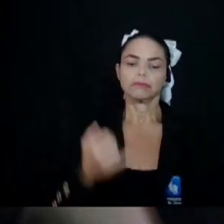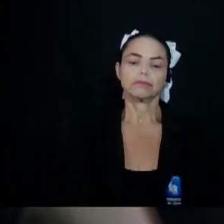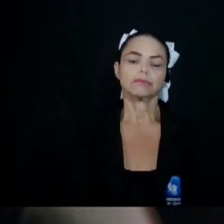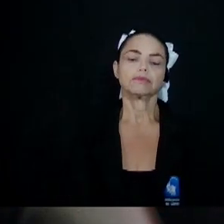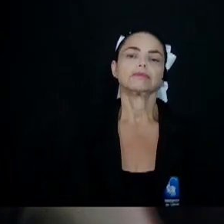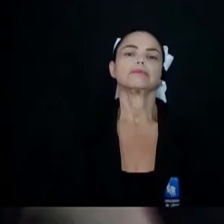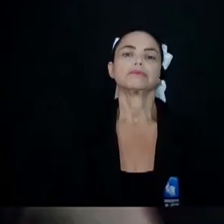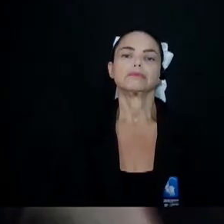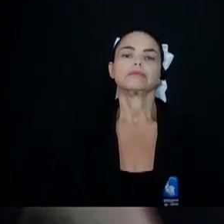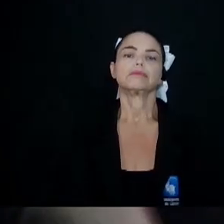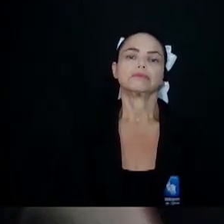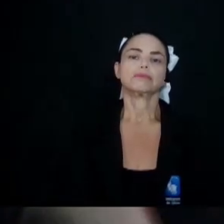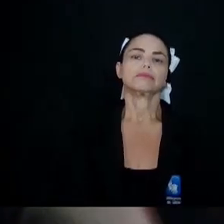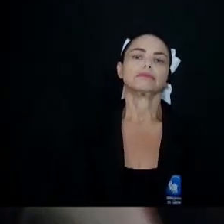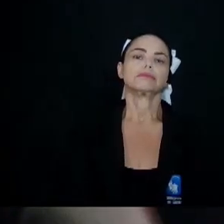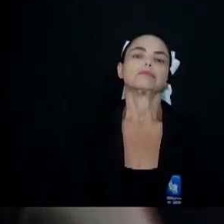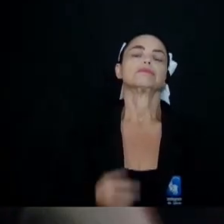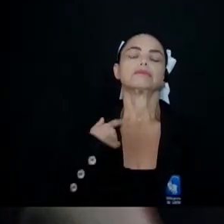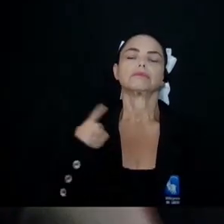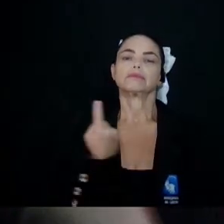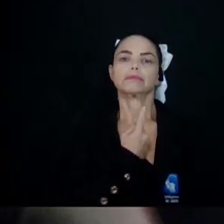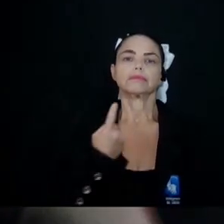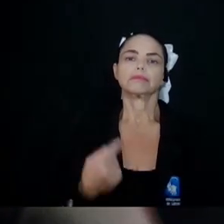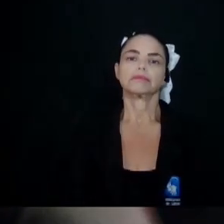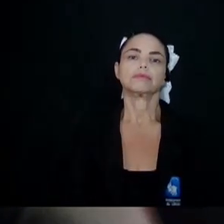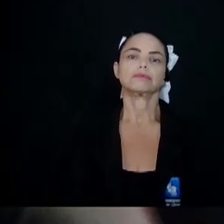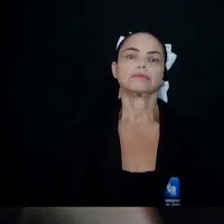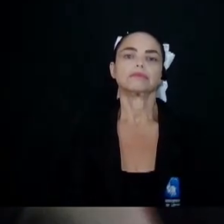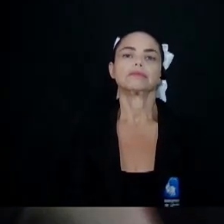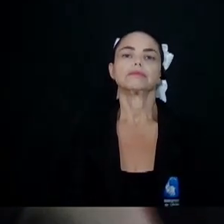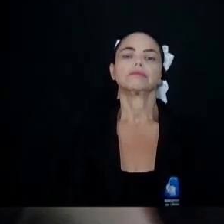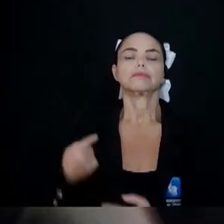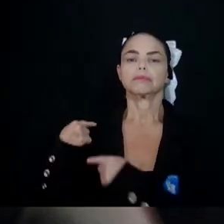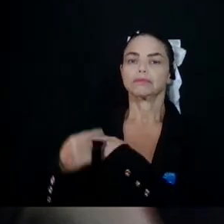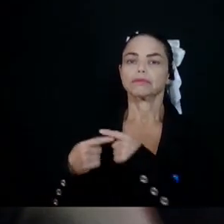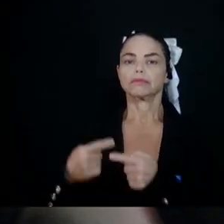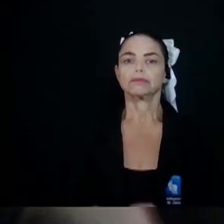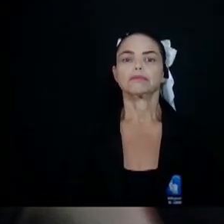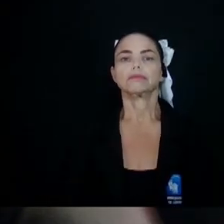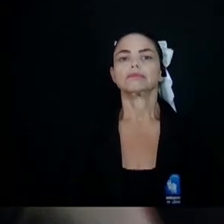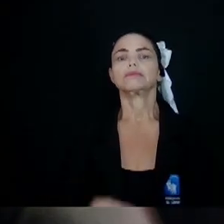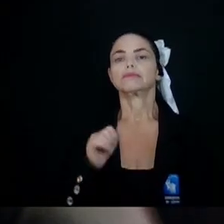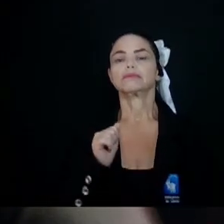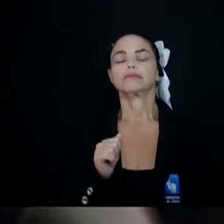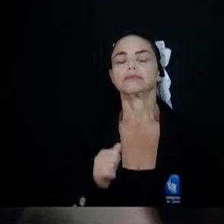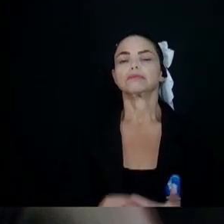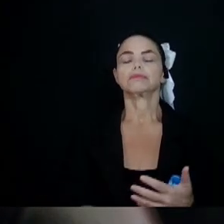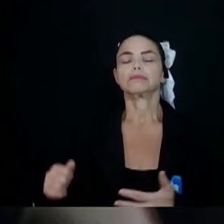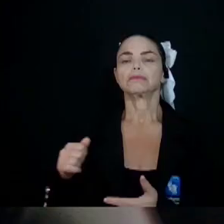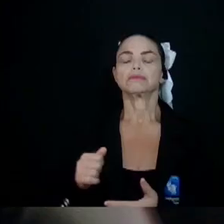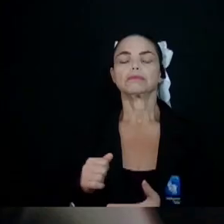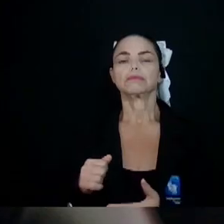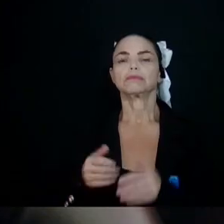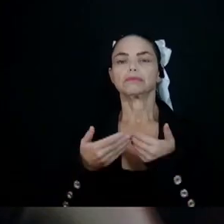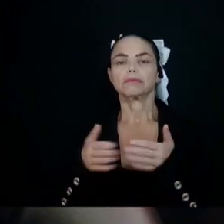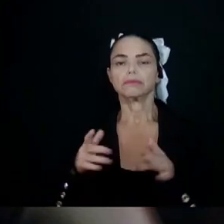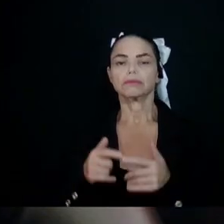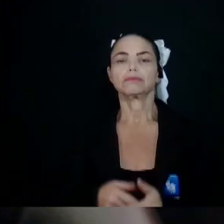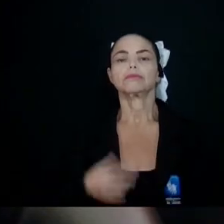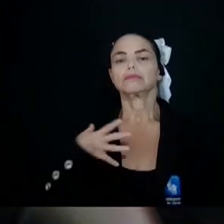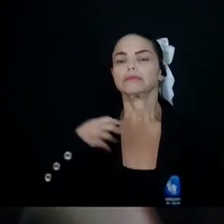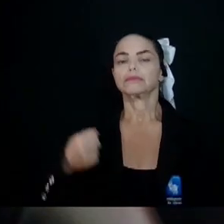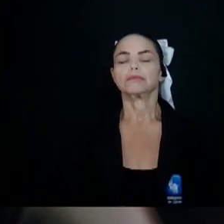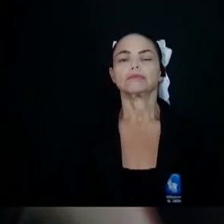é: estamos, né, essa geração, que é a geração alfa e posteriormente a beta, que serão filhos deles,